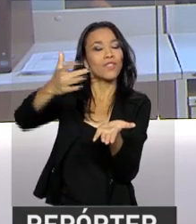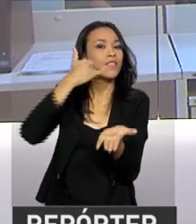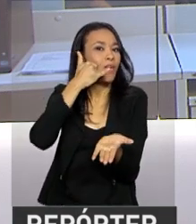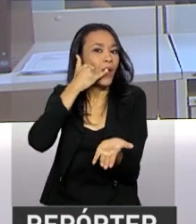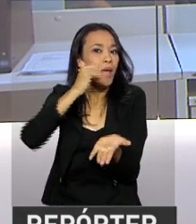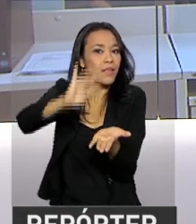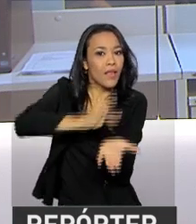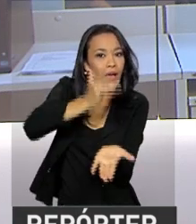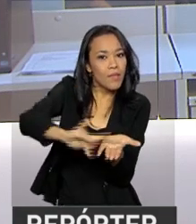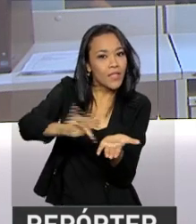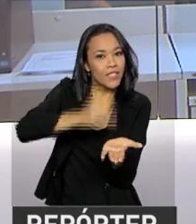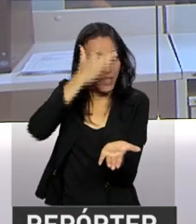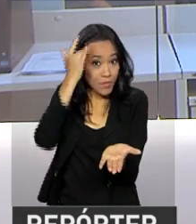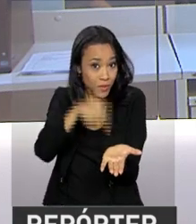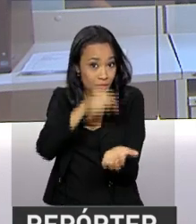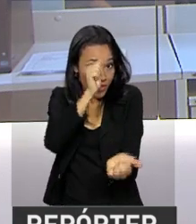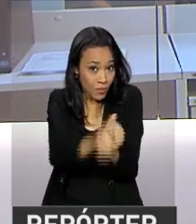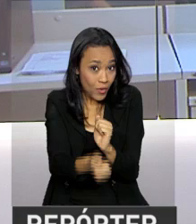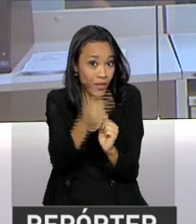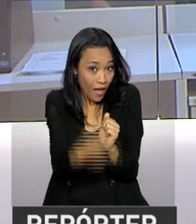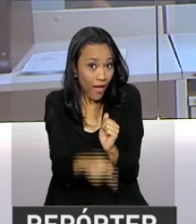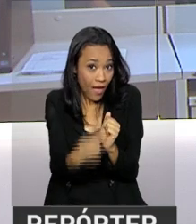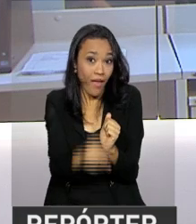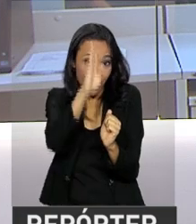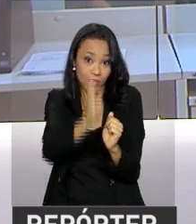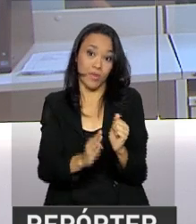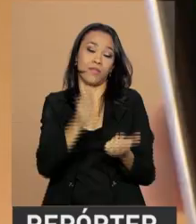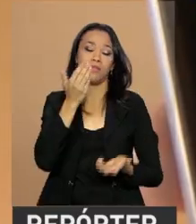os personagens são os atletas brasileiros.